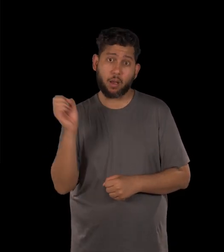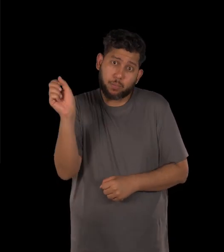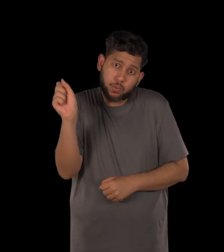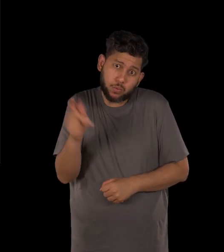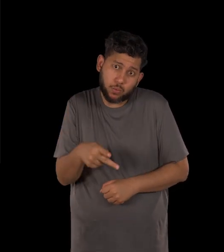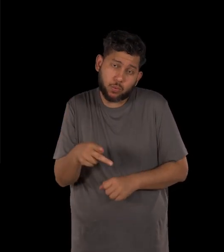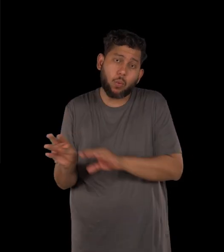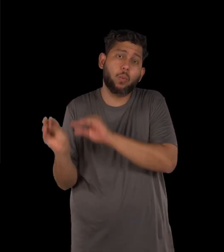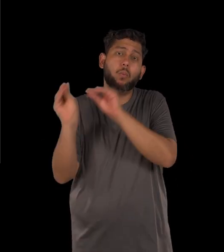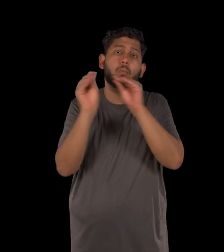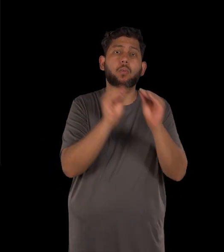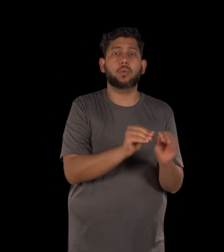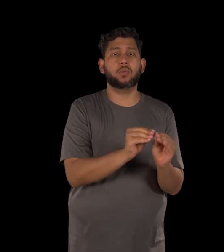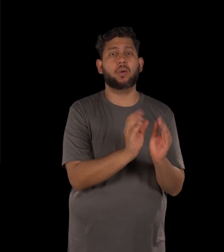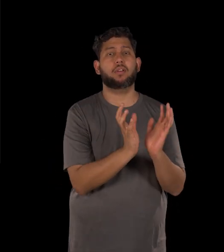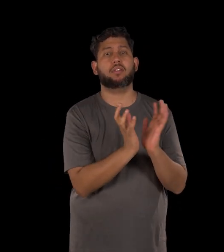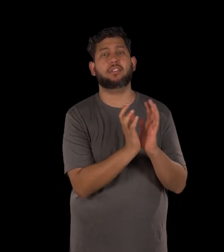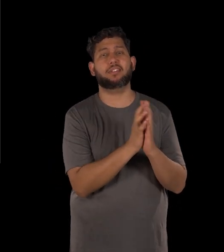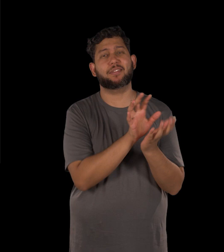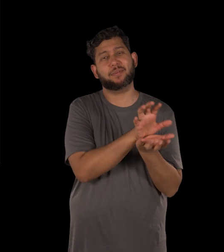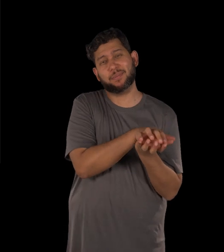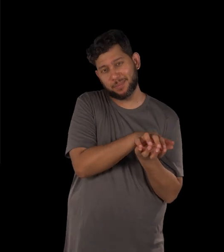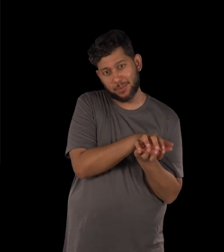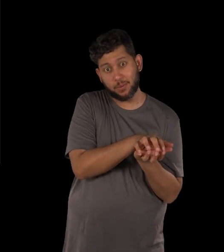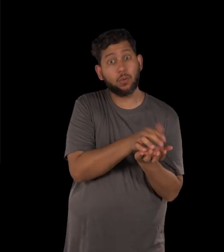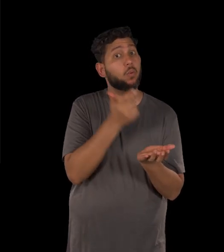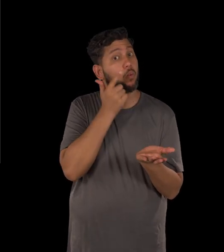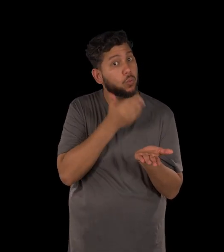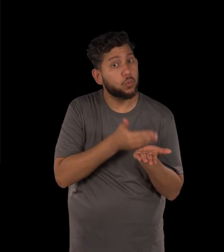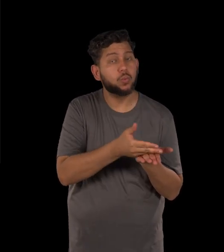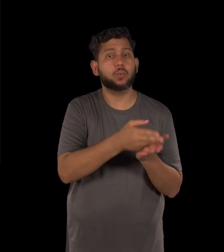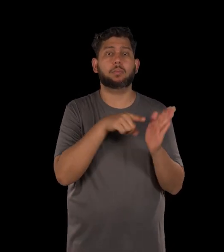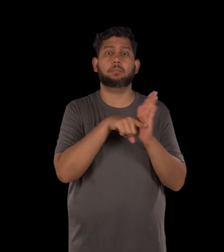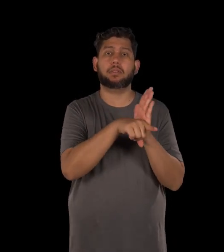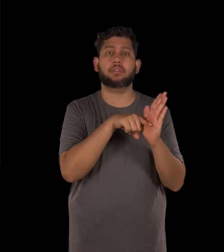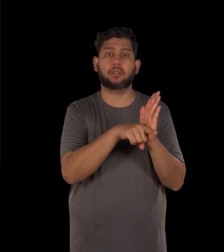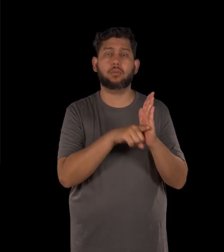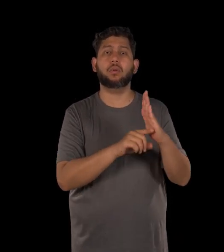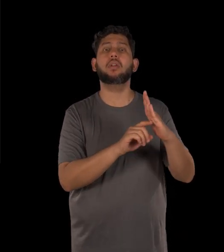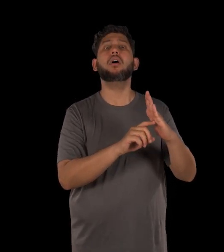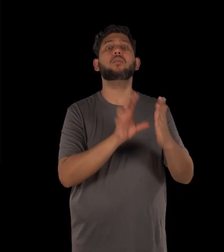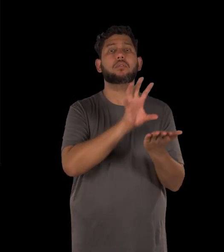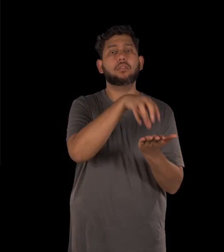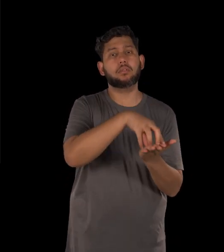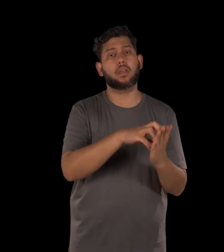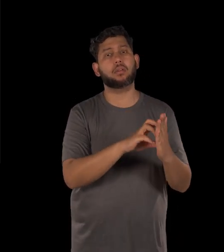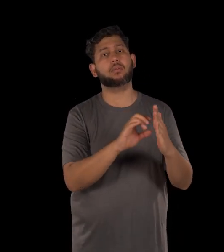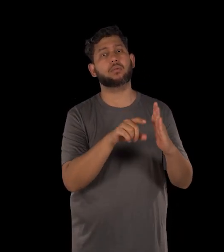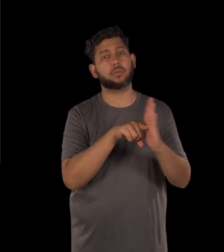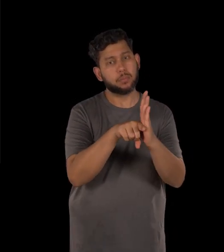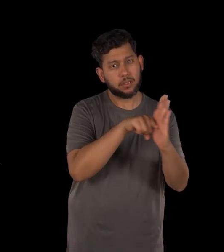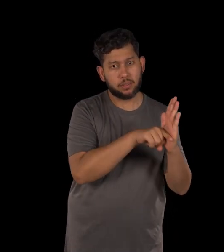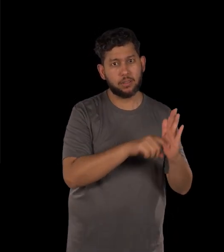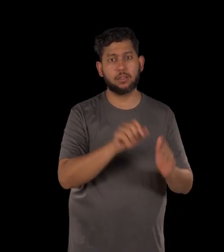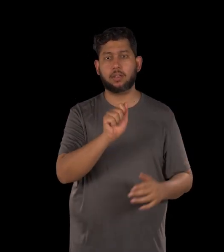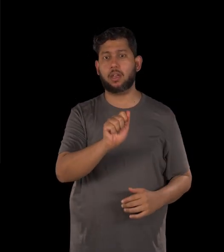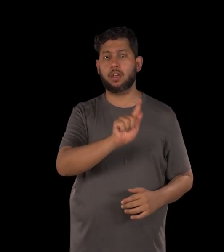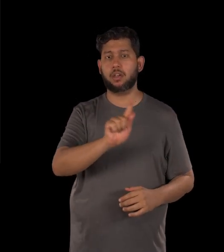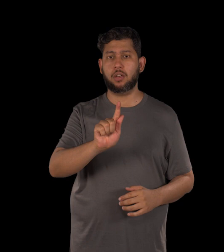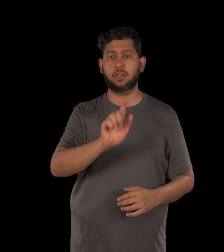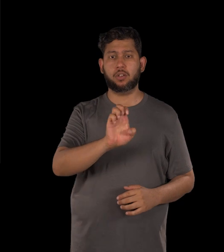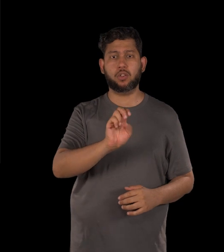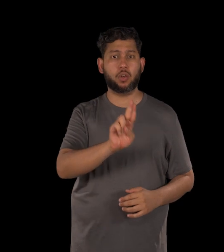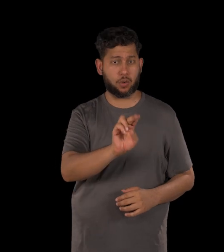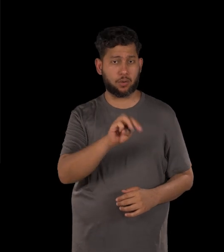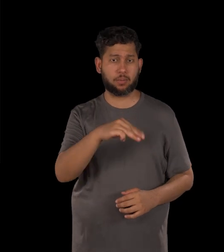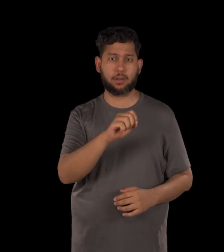no Pernambuco, assumindo o cargo de pesquisadora visitante do Centro de Pesquisa Ageu Magalhães. No final de